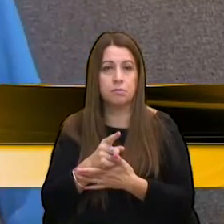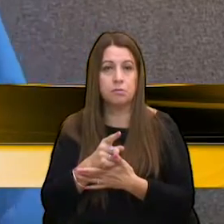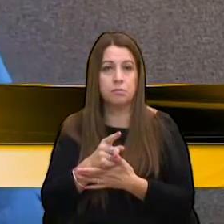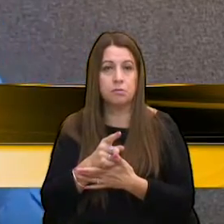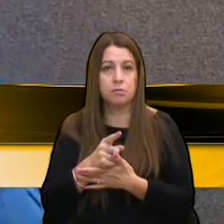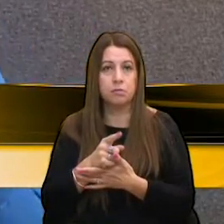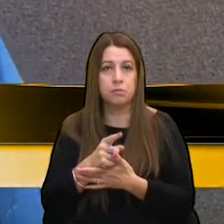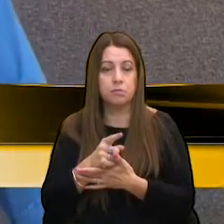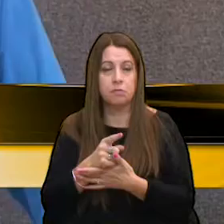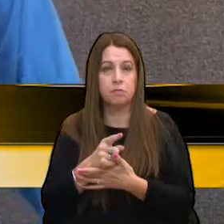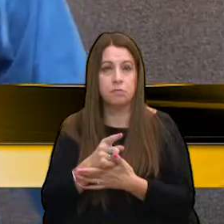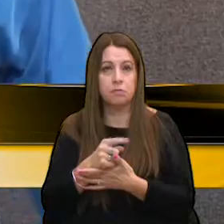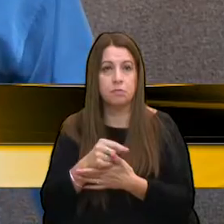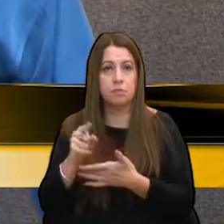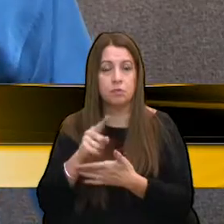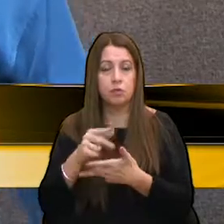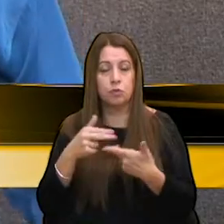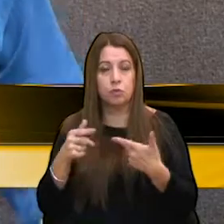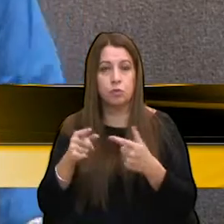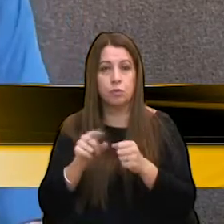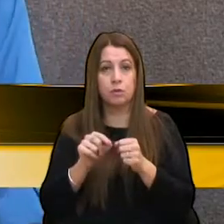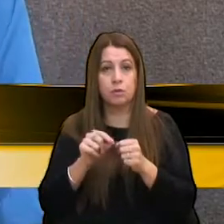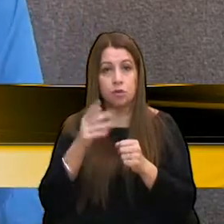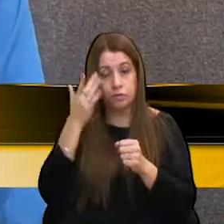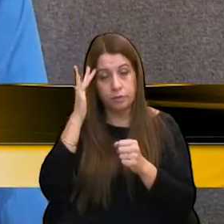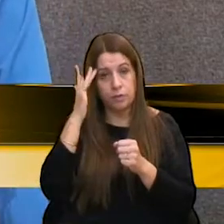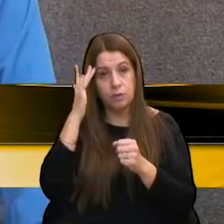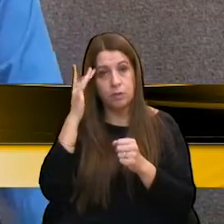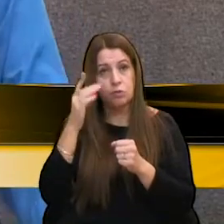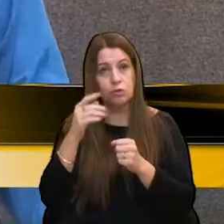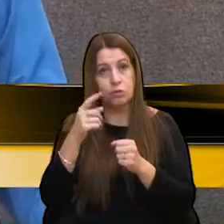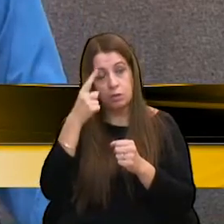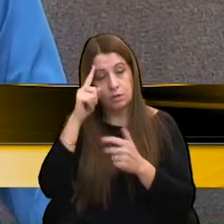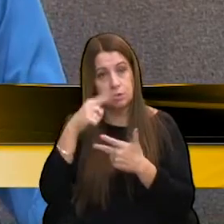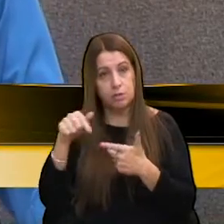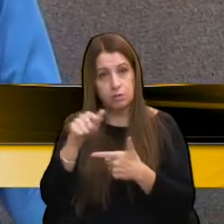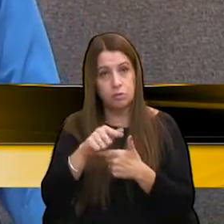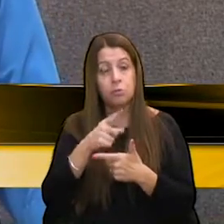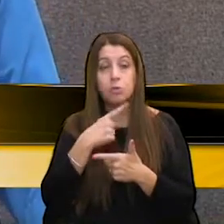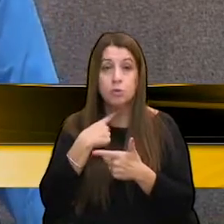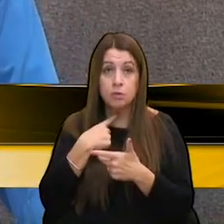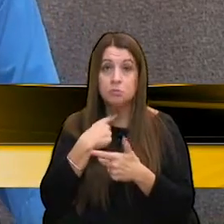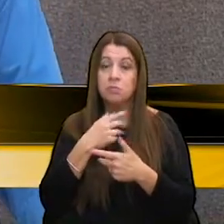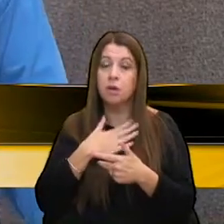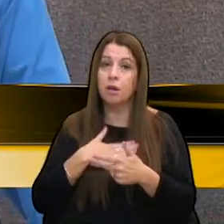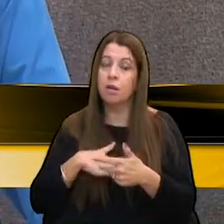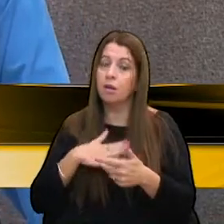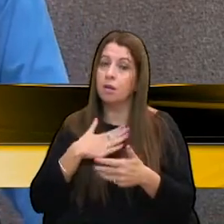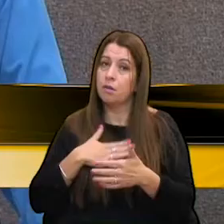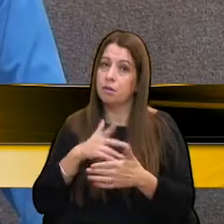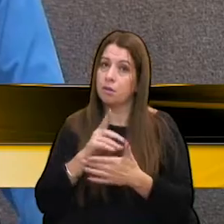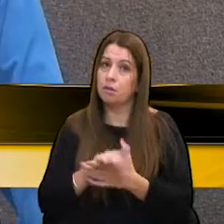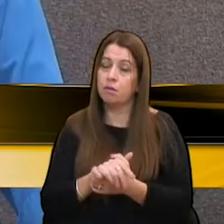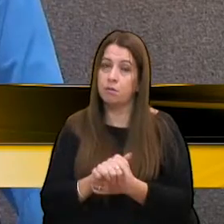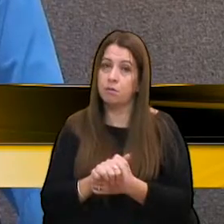no eventual vício de iniciativa, mas eu gostaria com muita tranquilidade